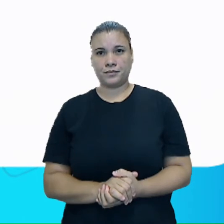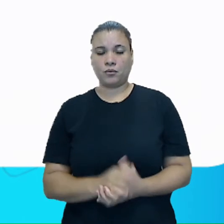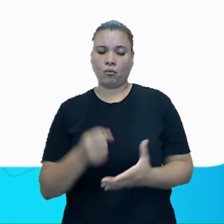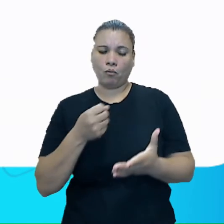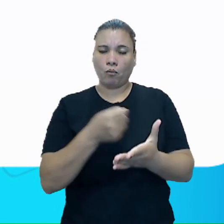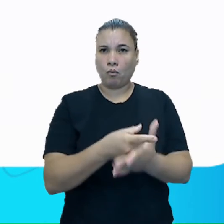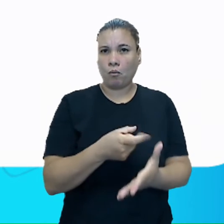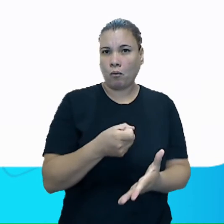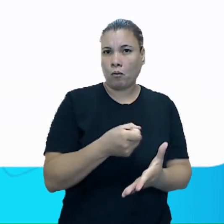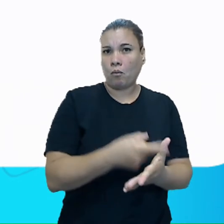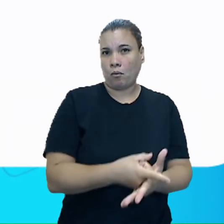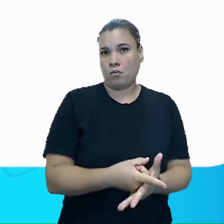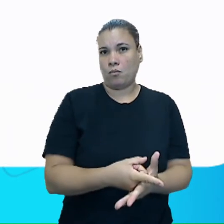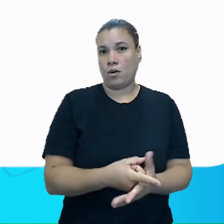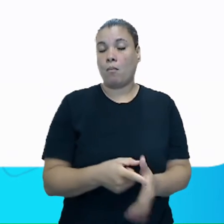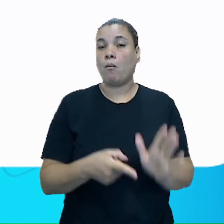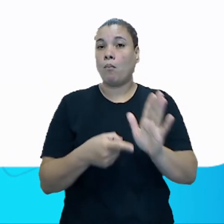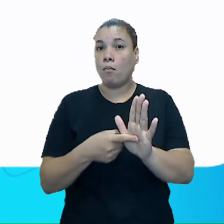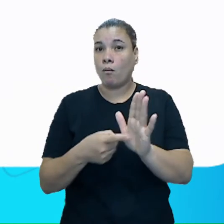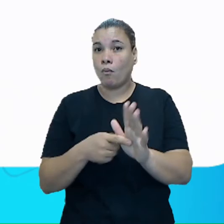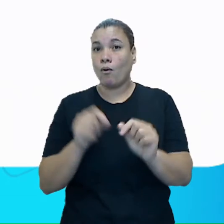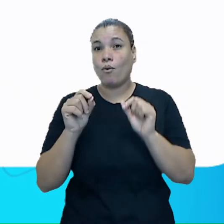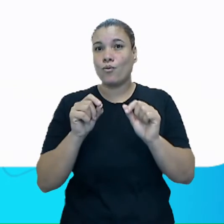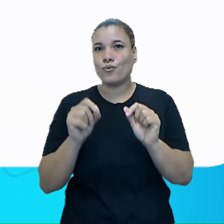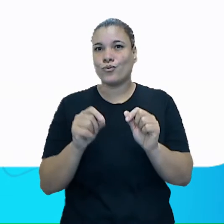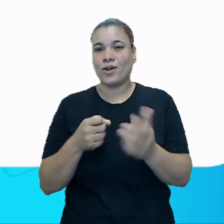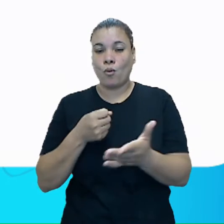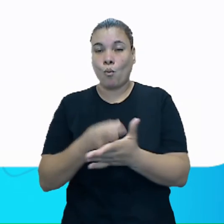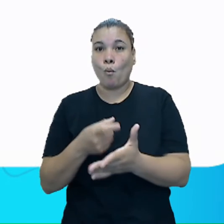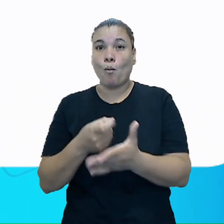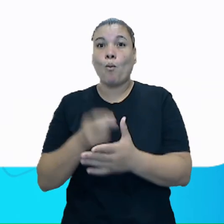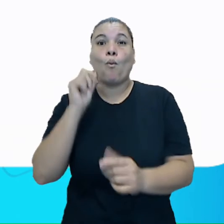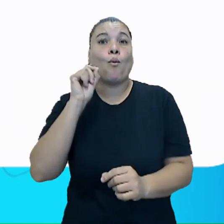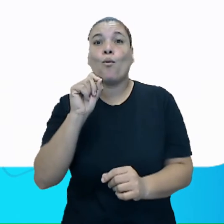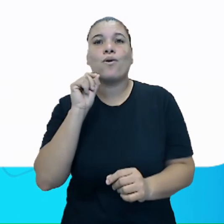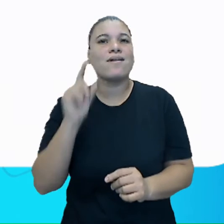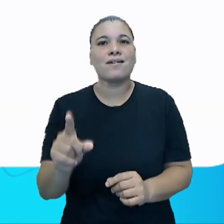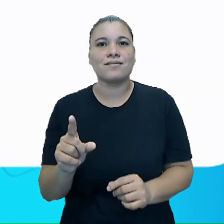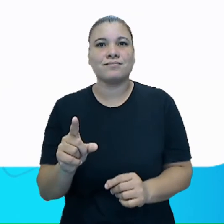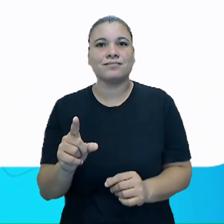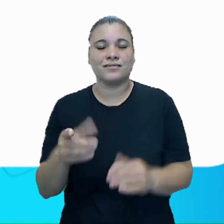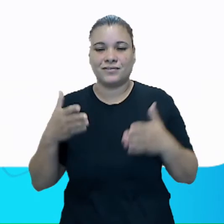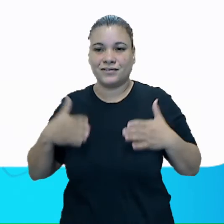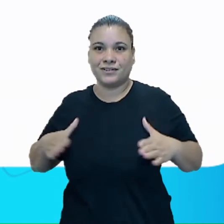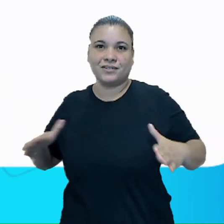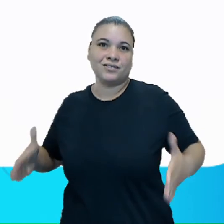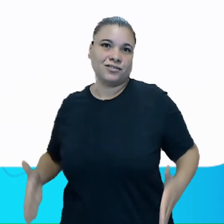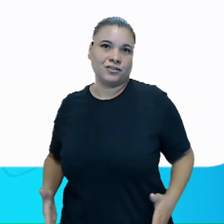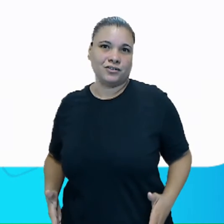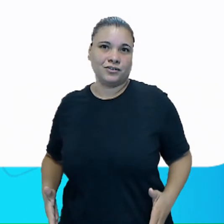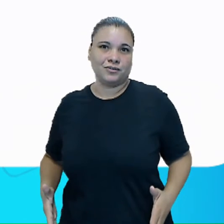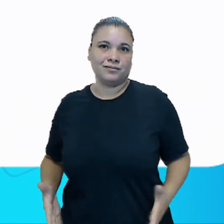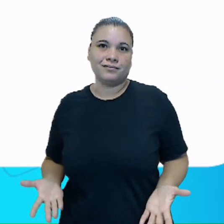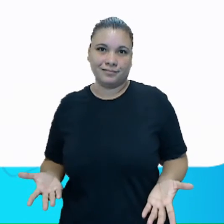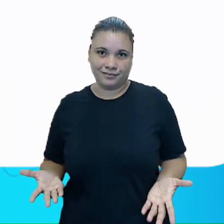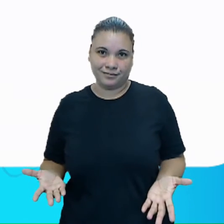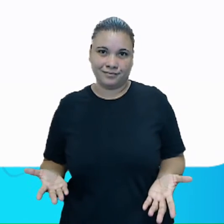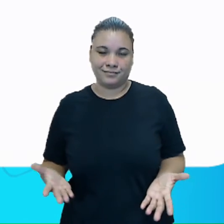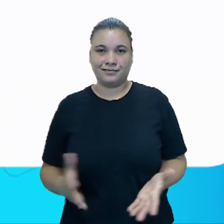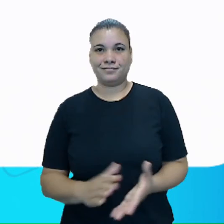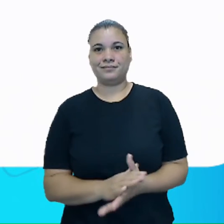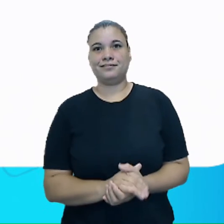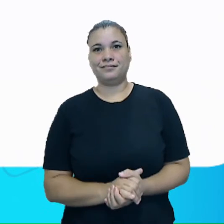compra dela, não é mesmo? Então, vestidos refere-se a comprou. Lembra disso, quando a gente falou lá de predicado nominal? Que